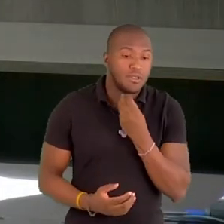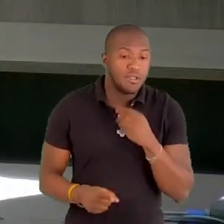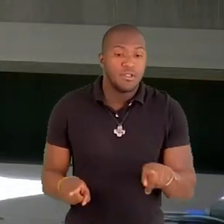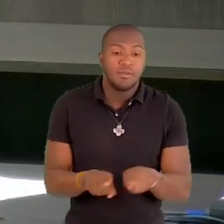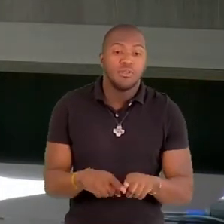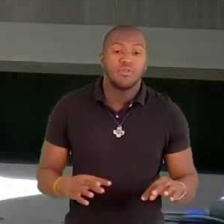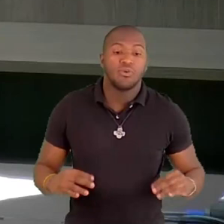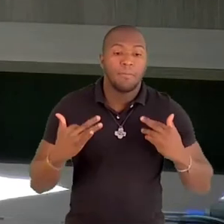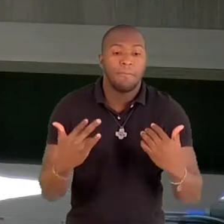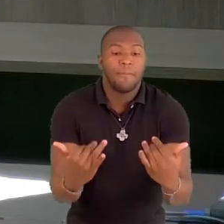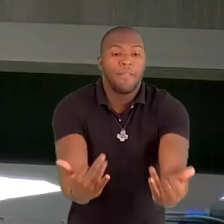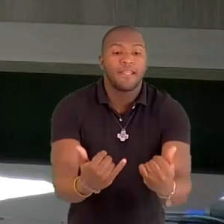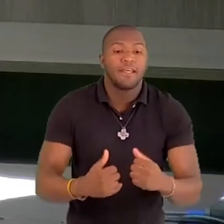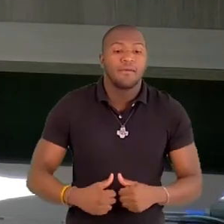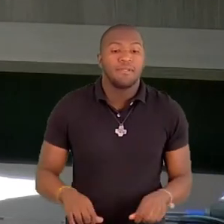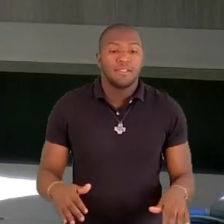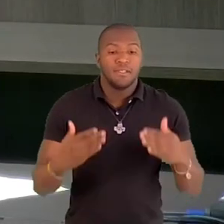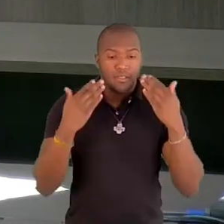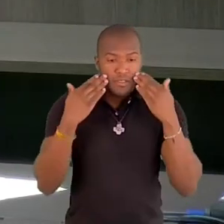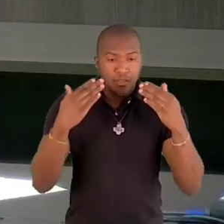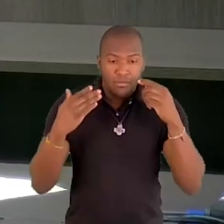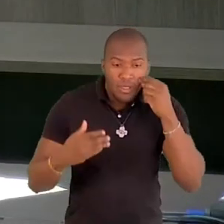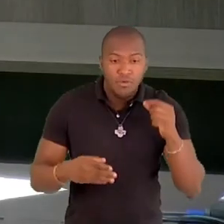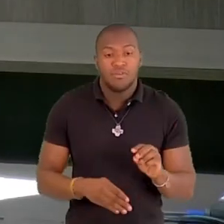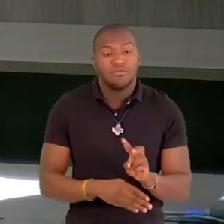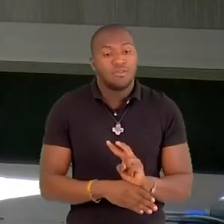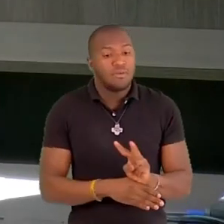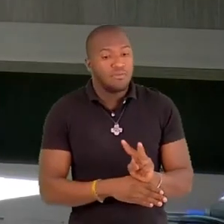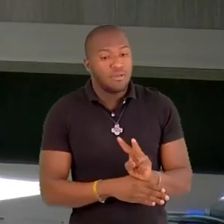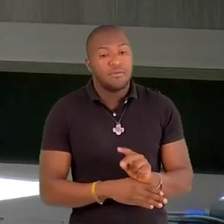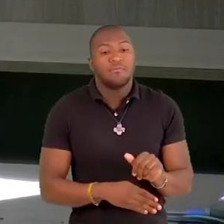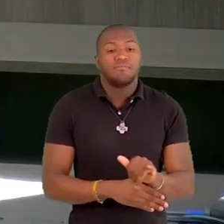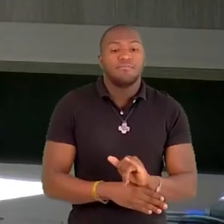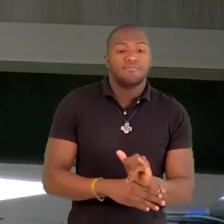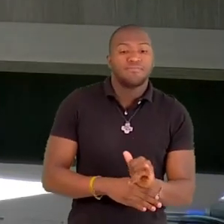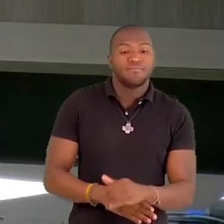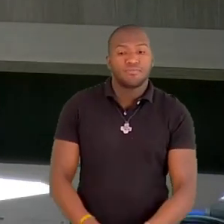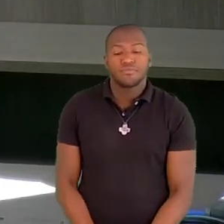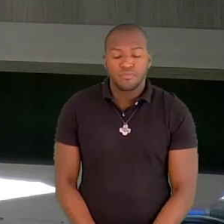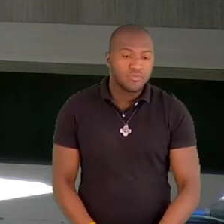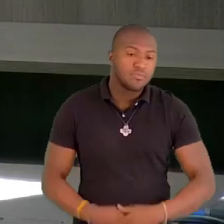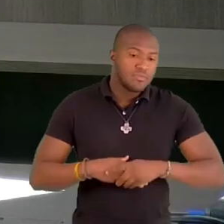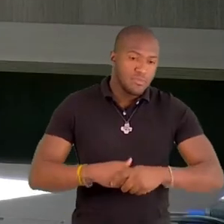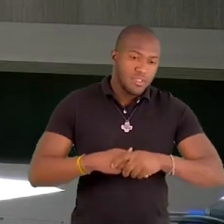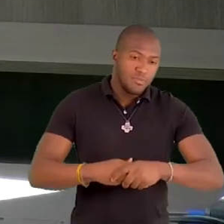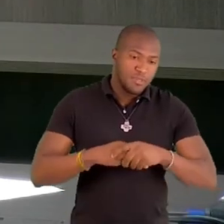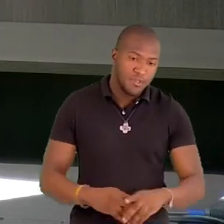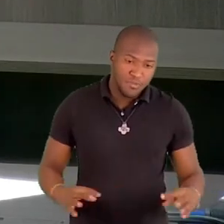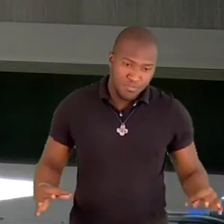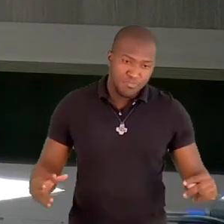plateia presencial e virtual. E aqui eu estou vendo a doutora Deluzzi. Quero saudar a plateia na pessoa da doutora